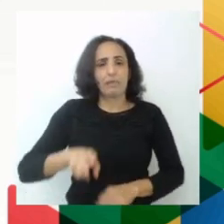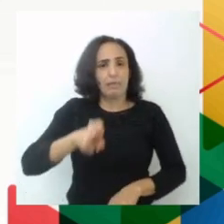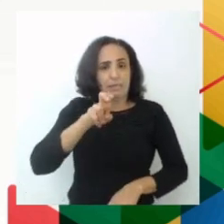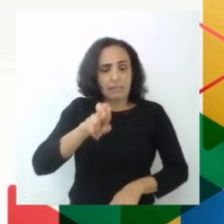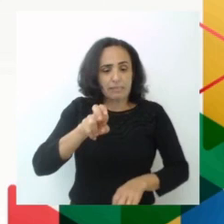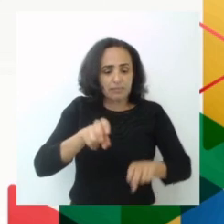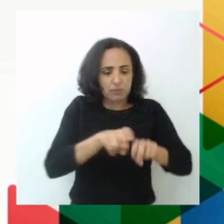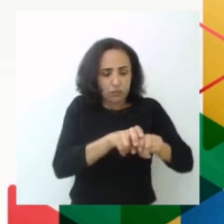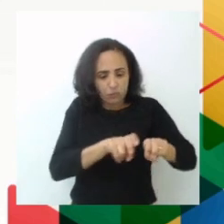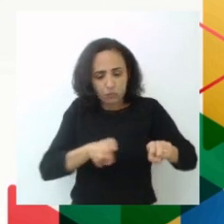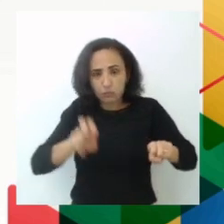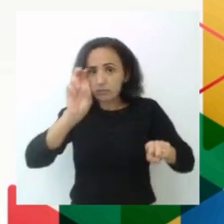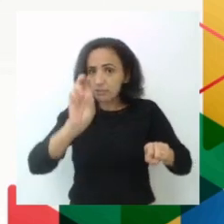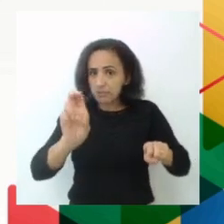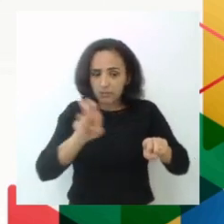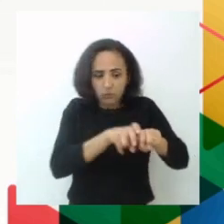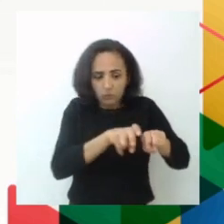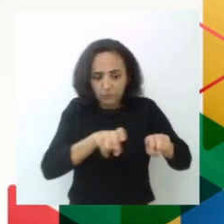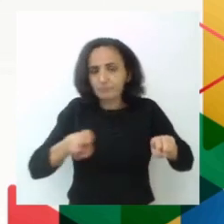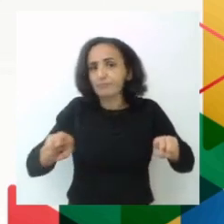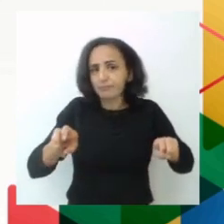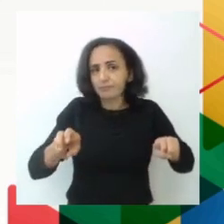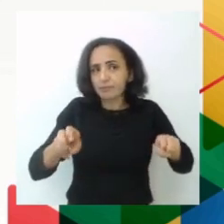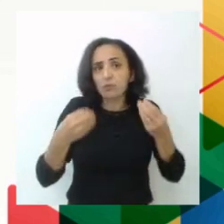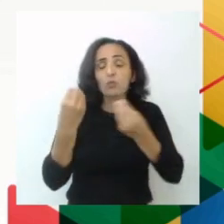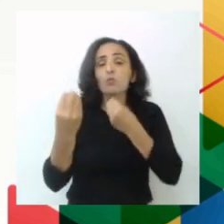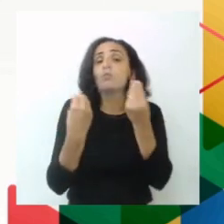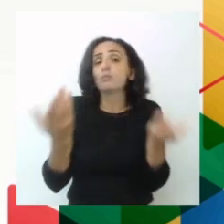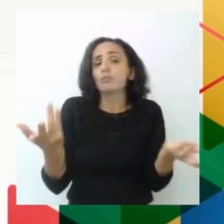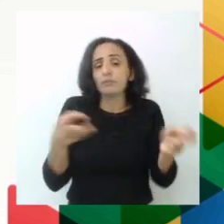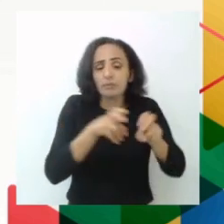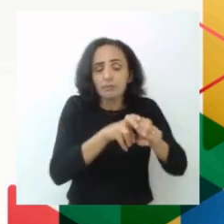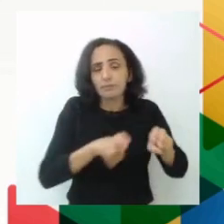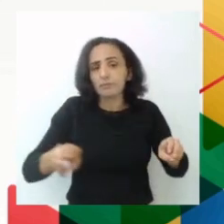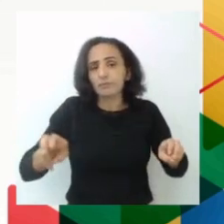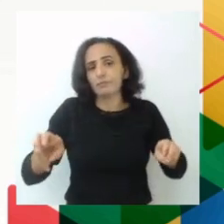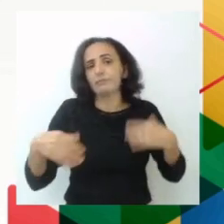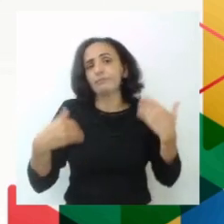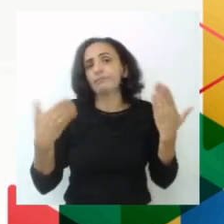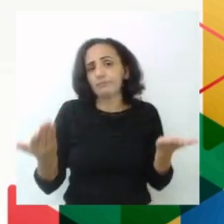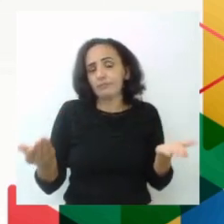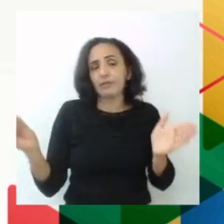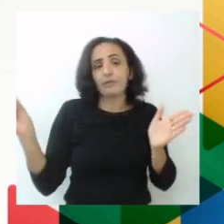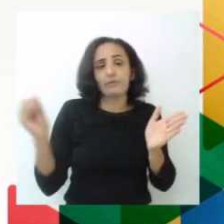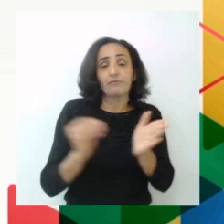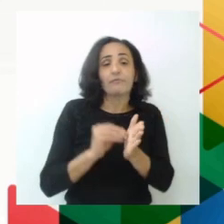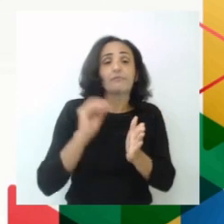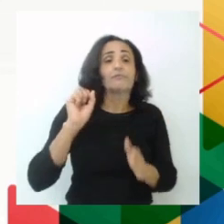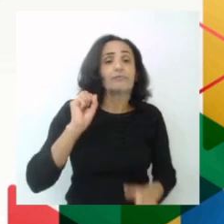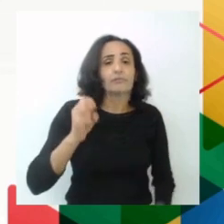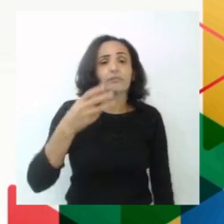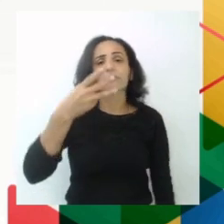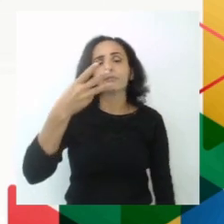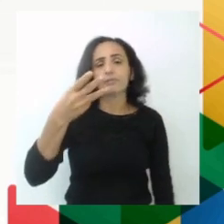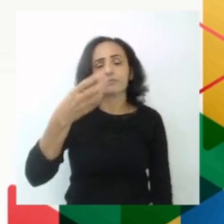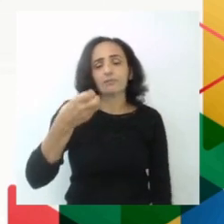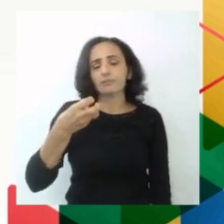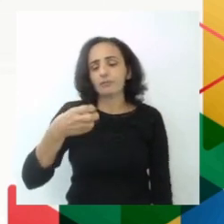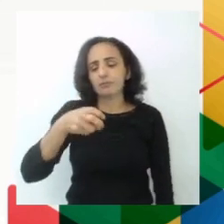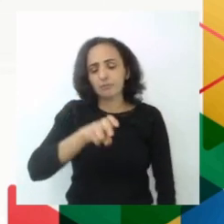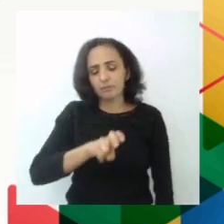cadeiras disponíveis. Então, você tem 8 amigos e 5 poltronas. 1,